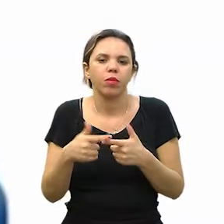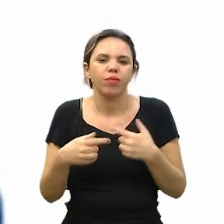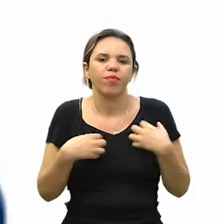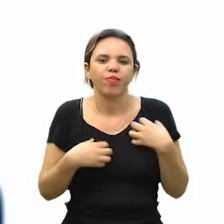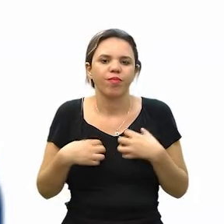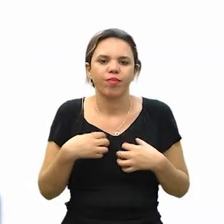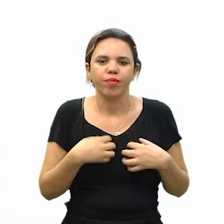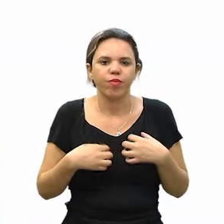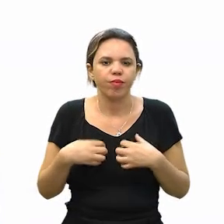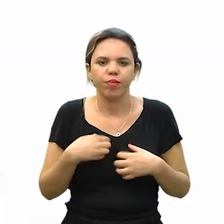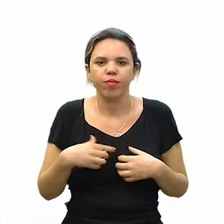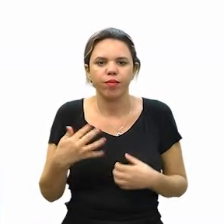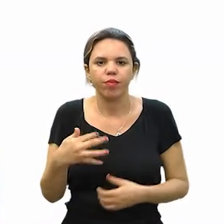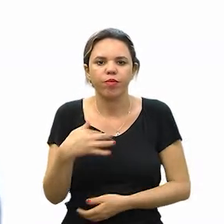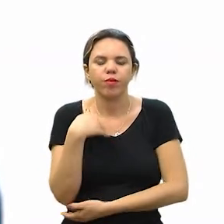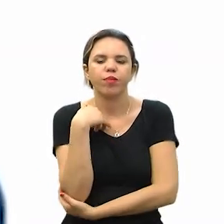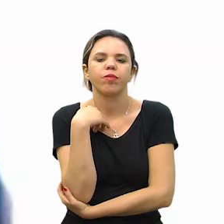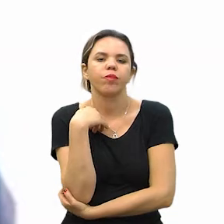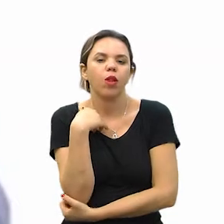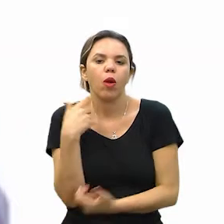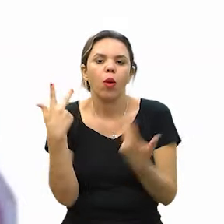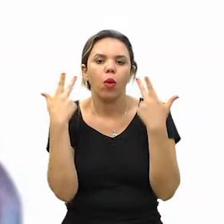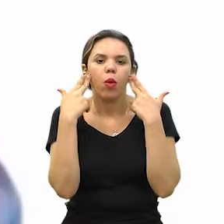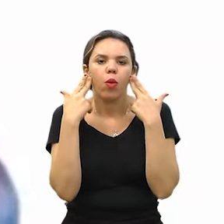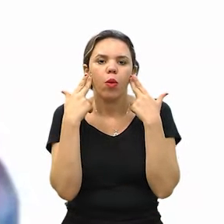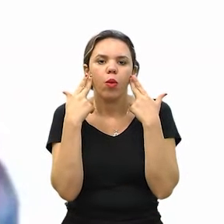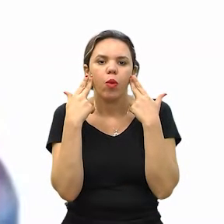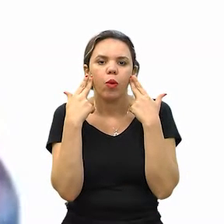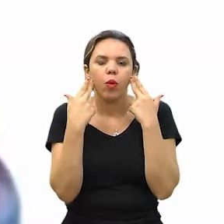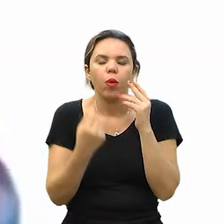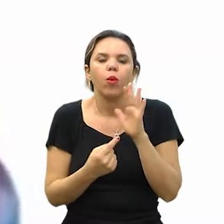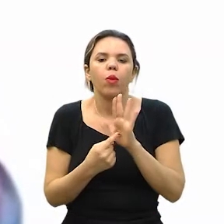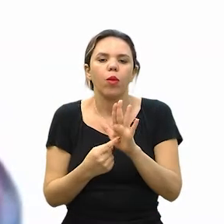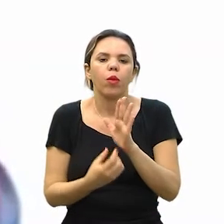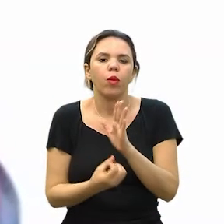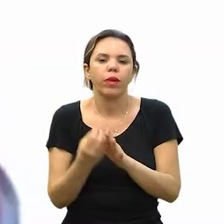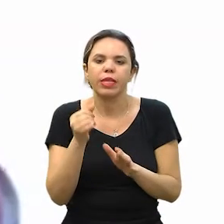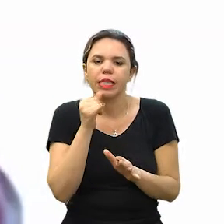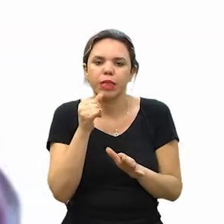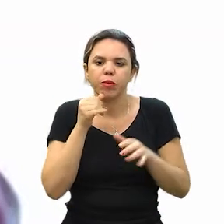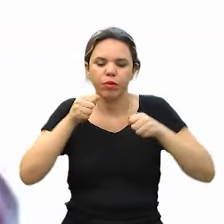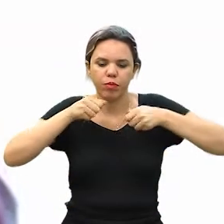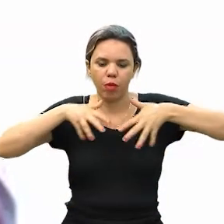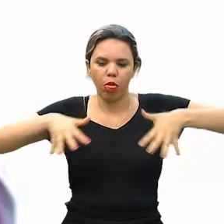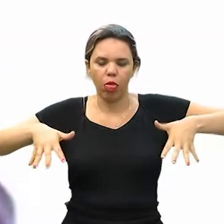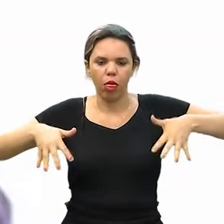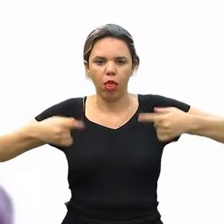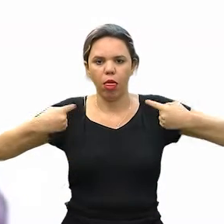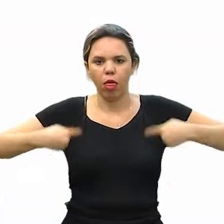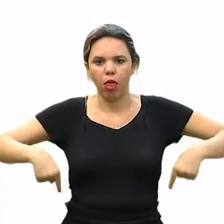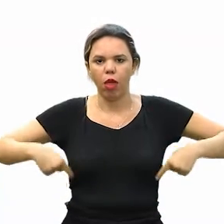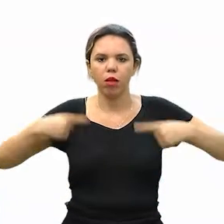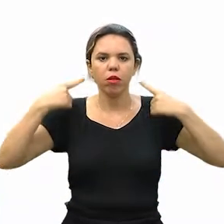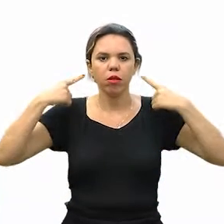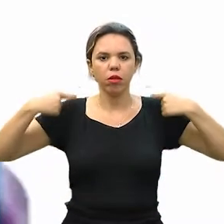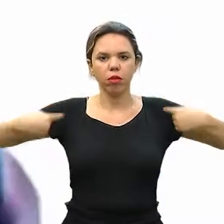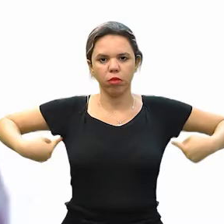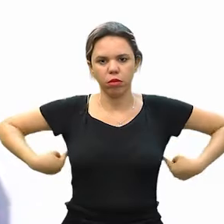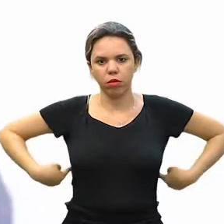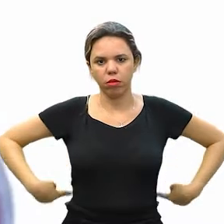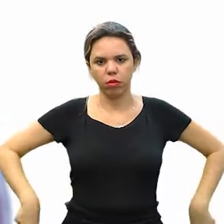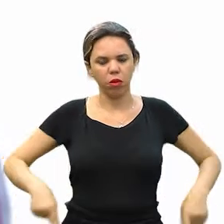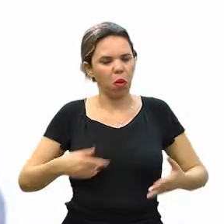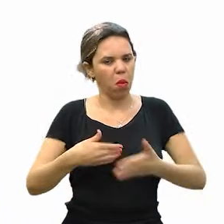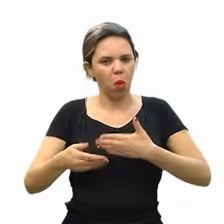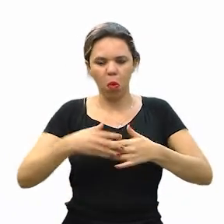causam desconforto, que causam dor. E o mais comum é aparecer a distribuição em faixa e no tronco, mas